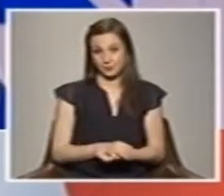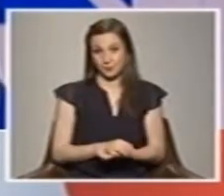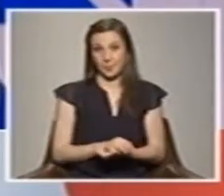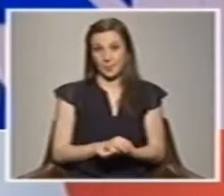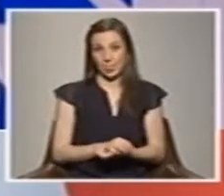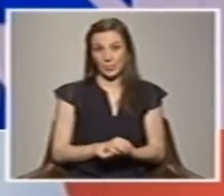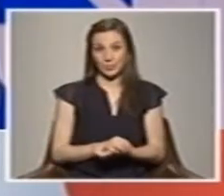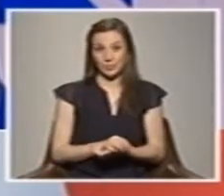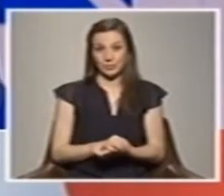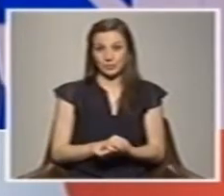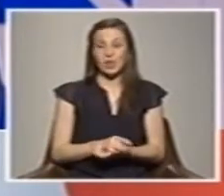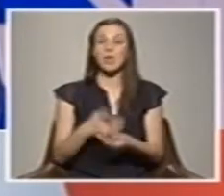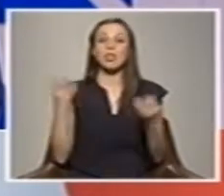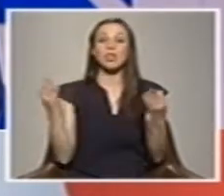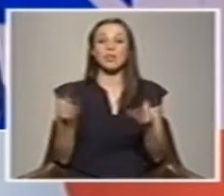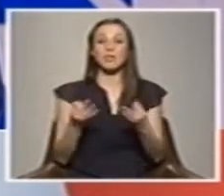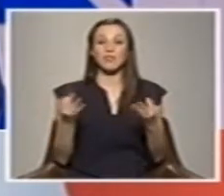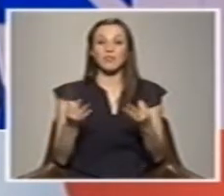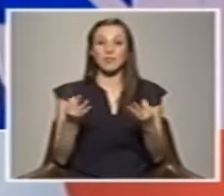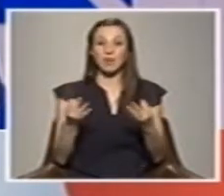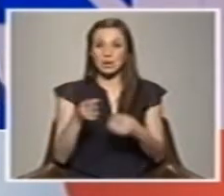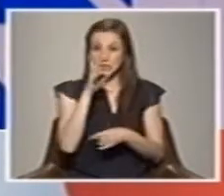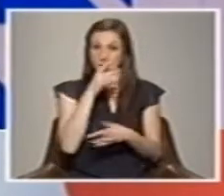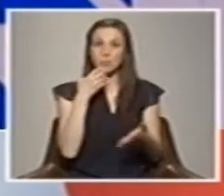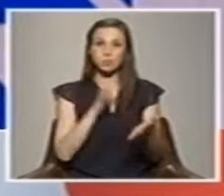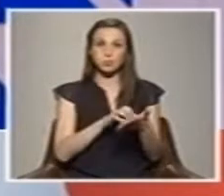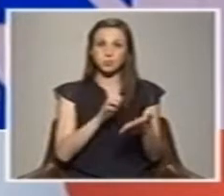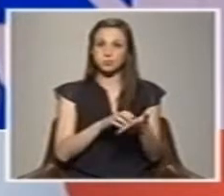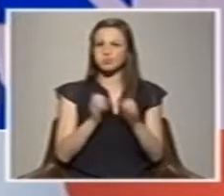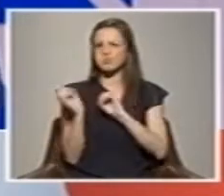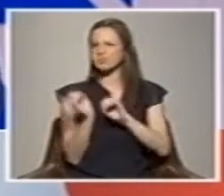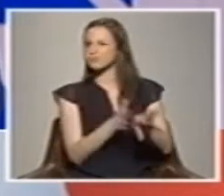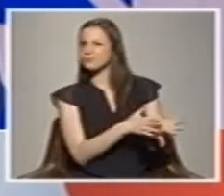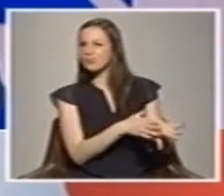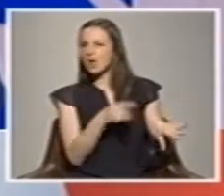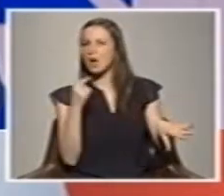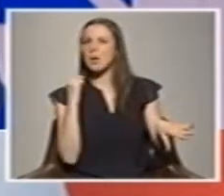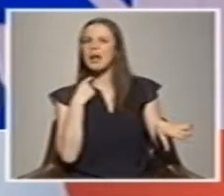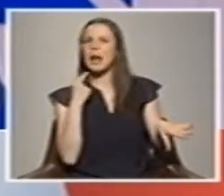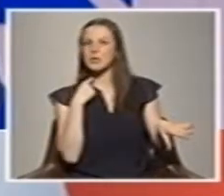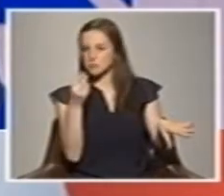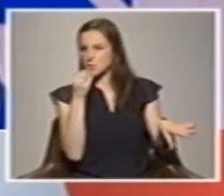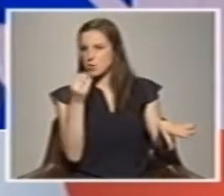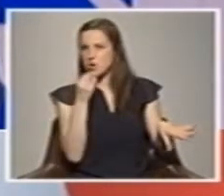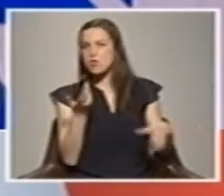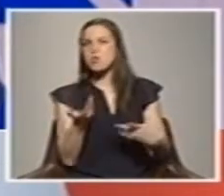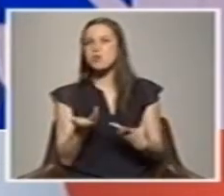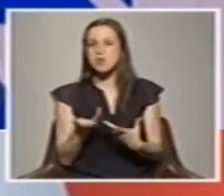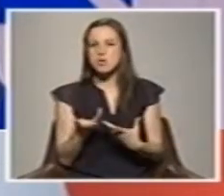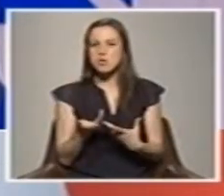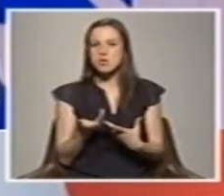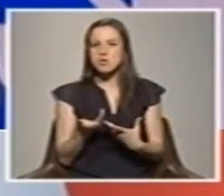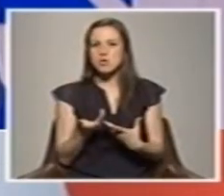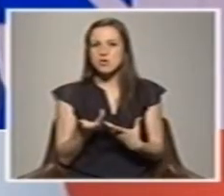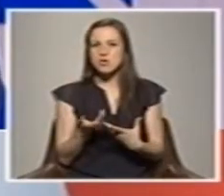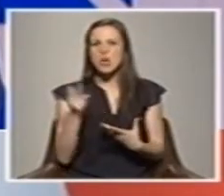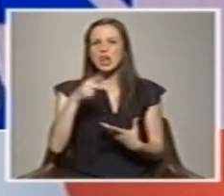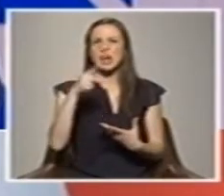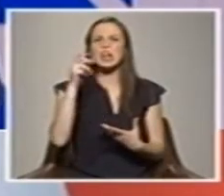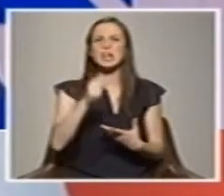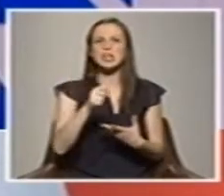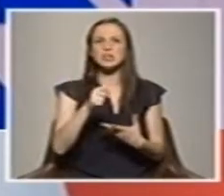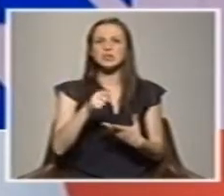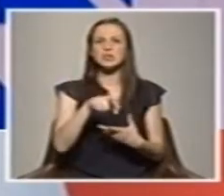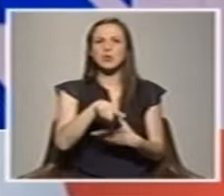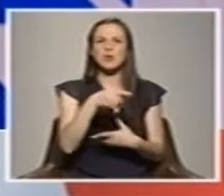que, de facto, se eu deixo de comer arroz para comer carne, é óbvio quantos quilos de cereais é necessário para